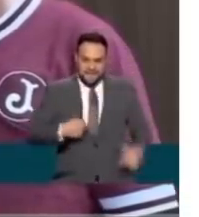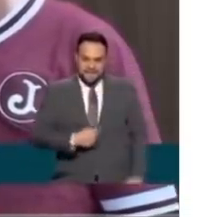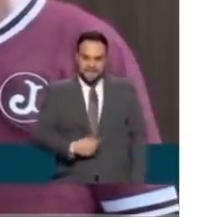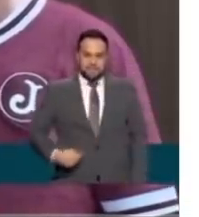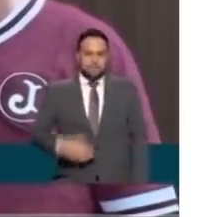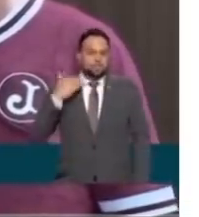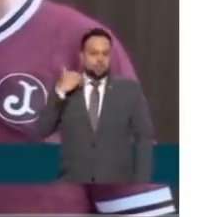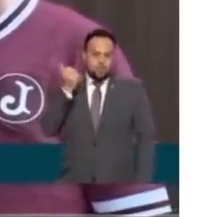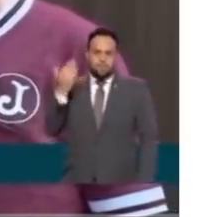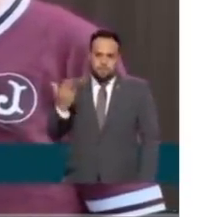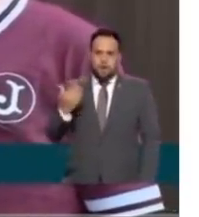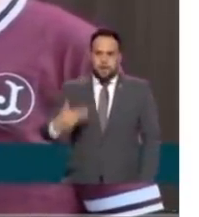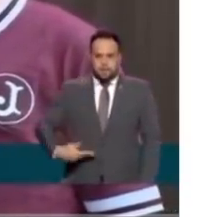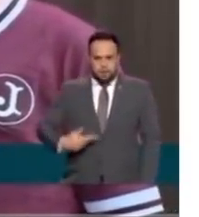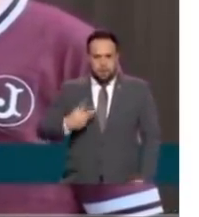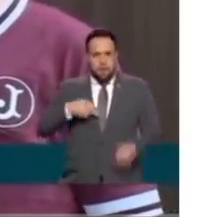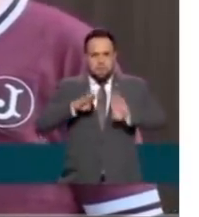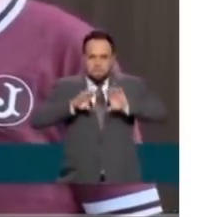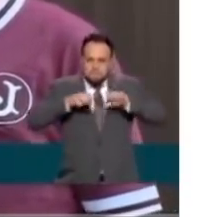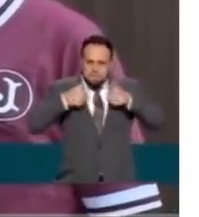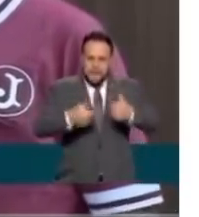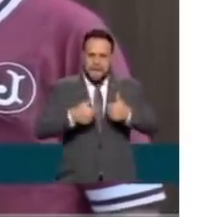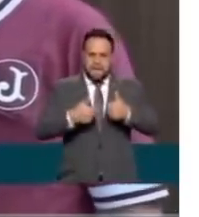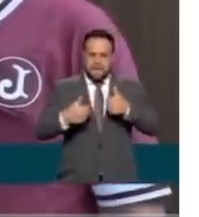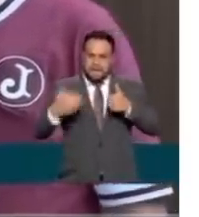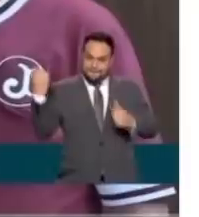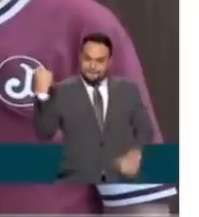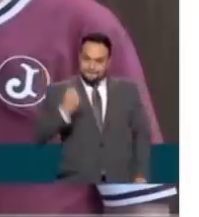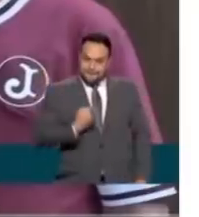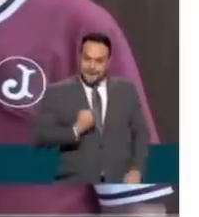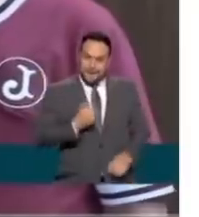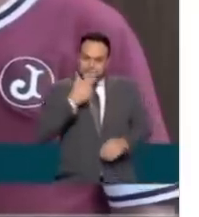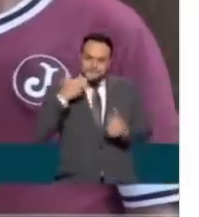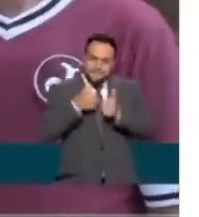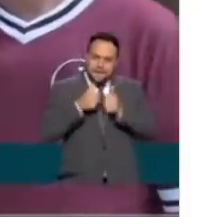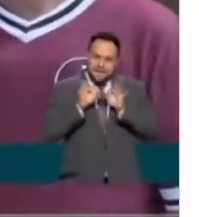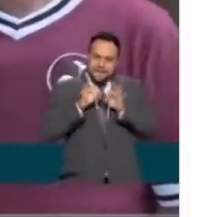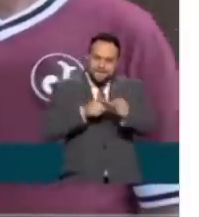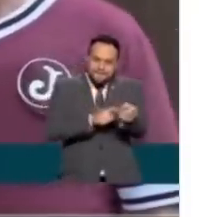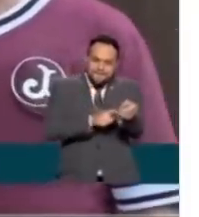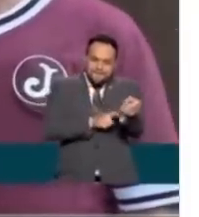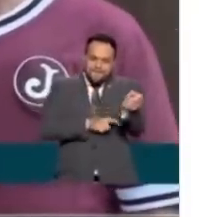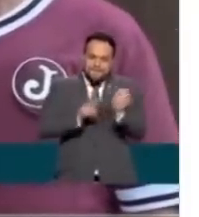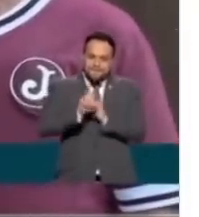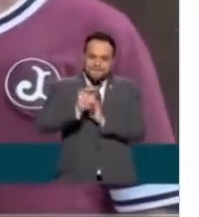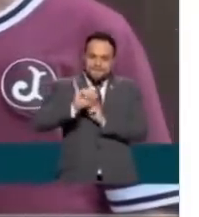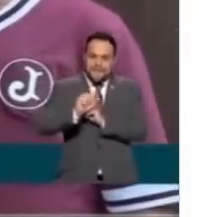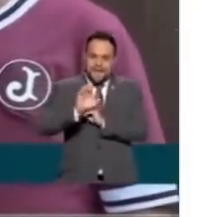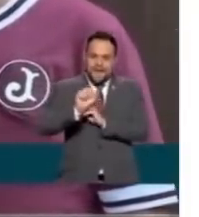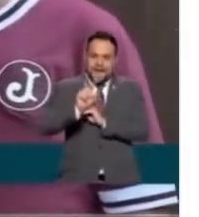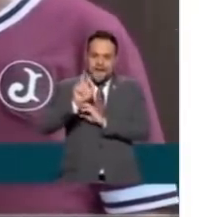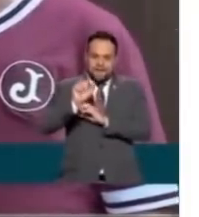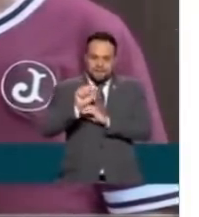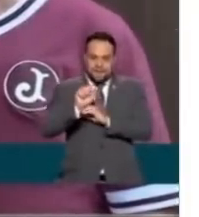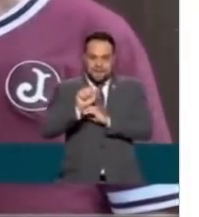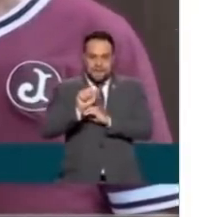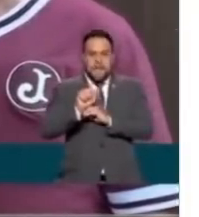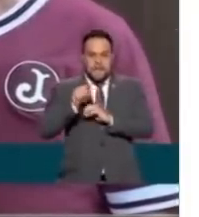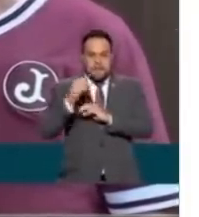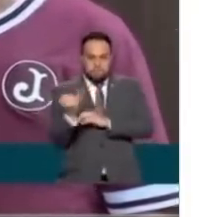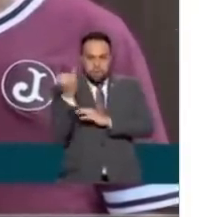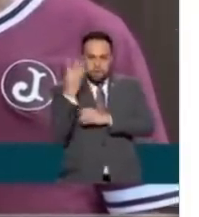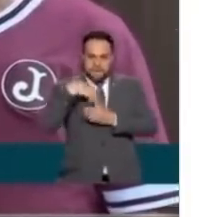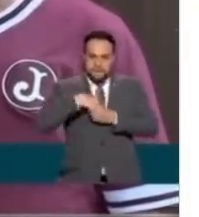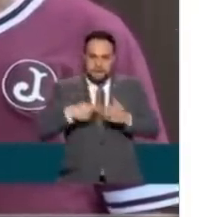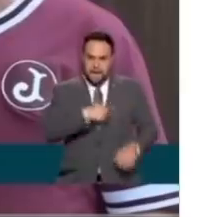pessoal de Juiz de Fora. A facada ficou a 1 centímetro da veia cava inferior, que é um dos grandes vasos do abdômen. Graças a Deus